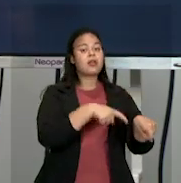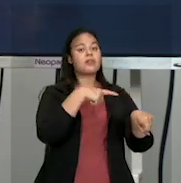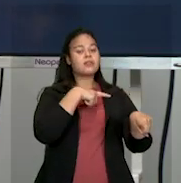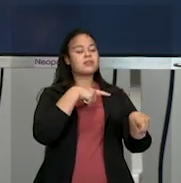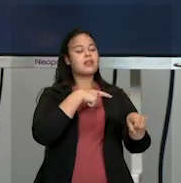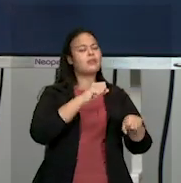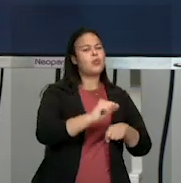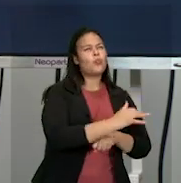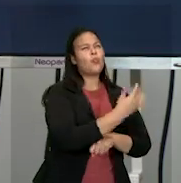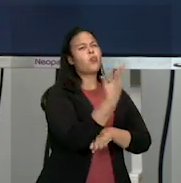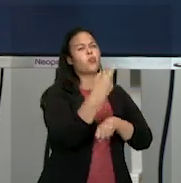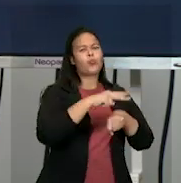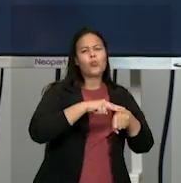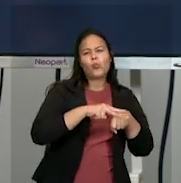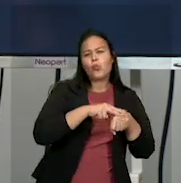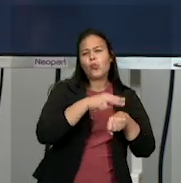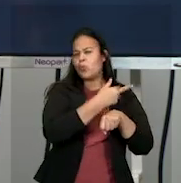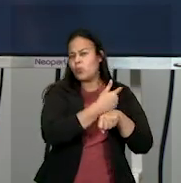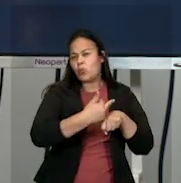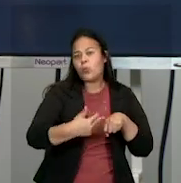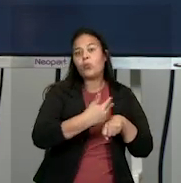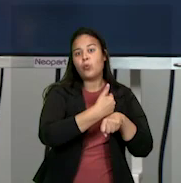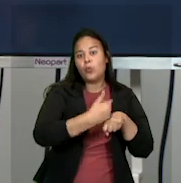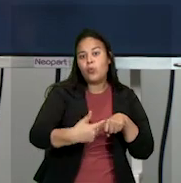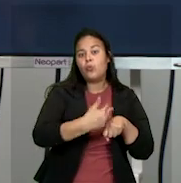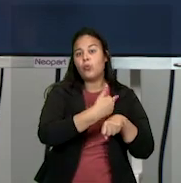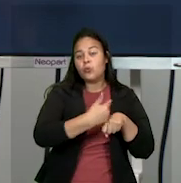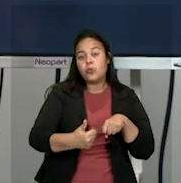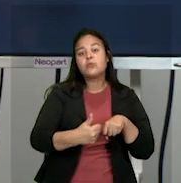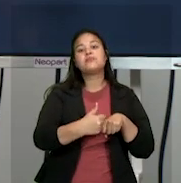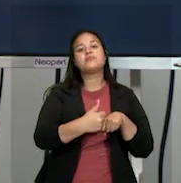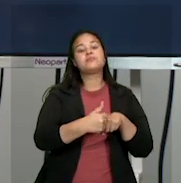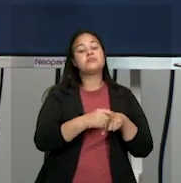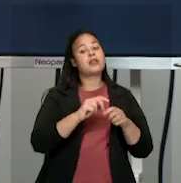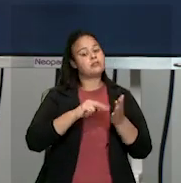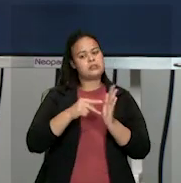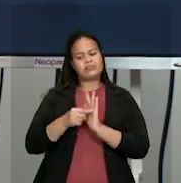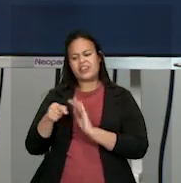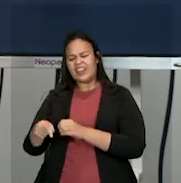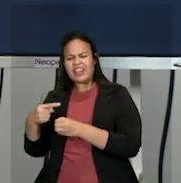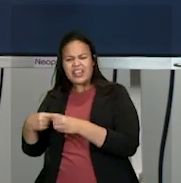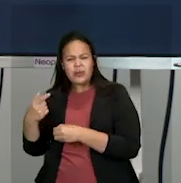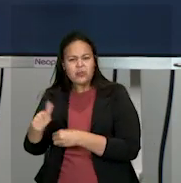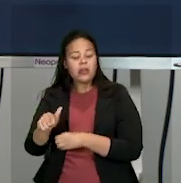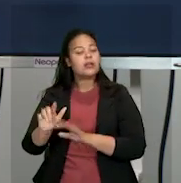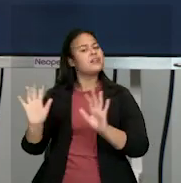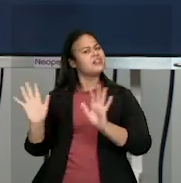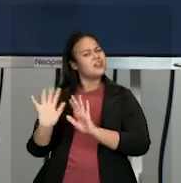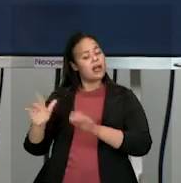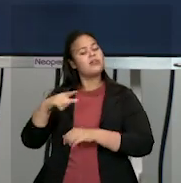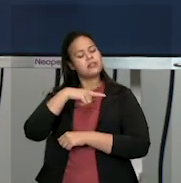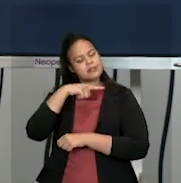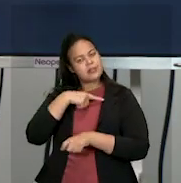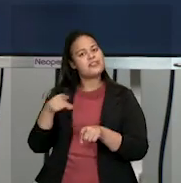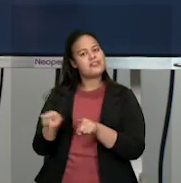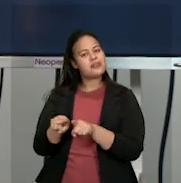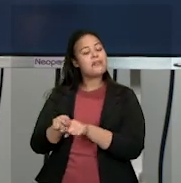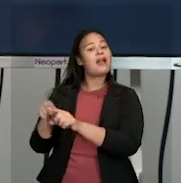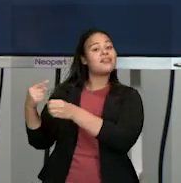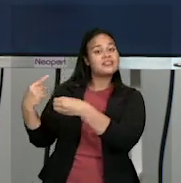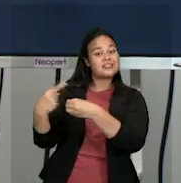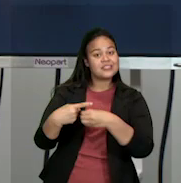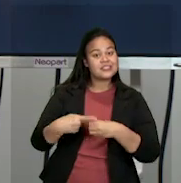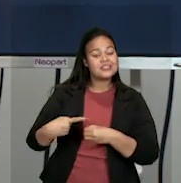mais vegetação. Não significa que a paisagem urbana não tenha, né? Nós temos cidades que são